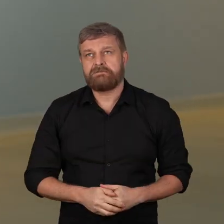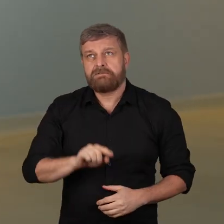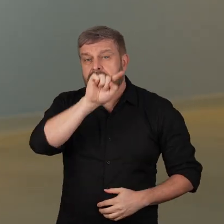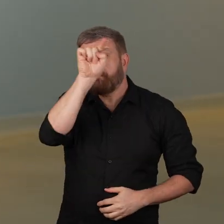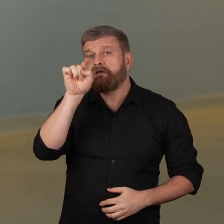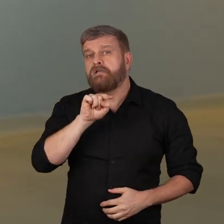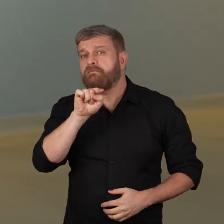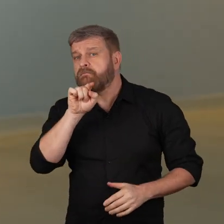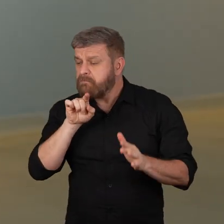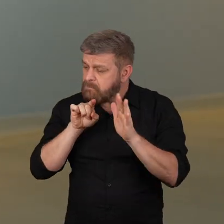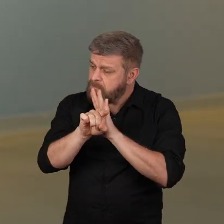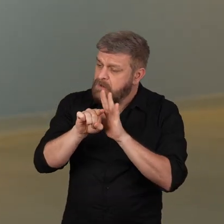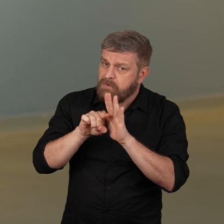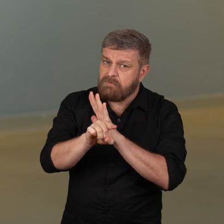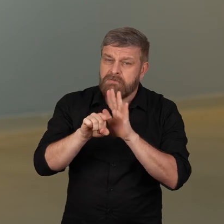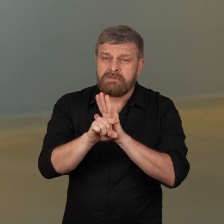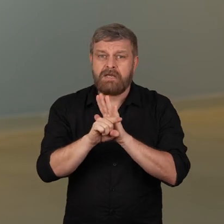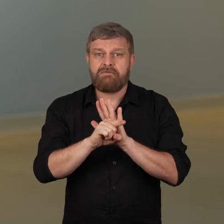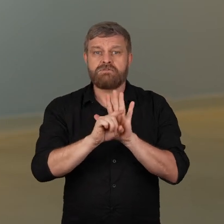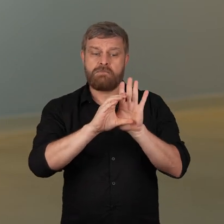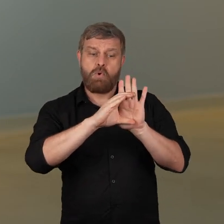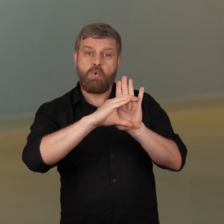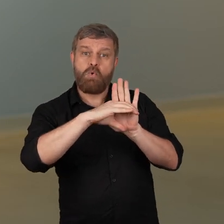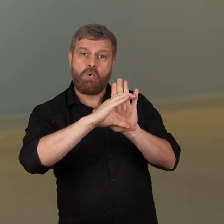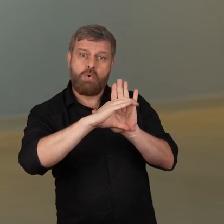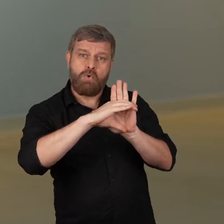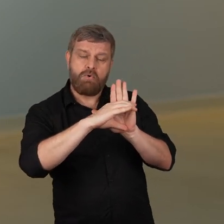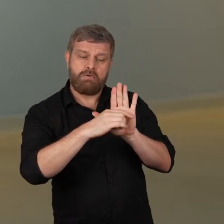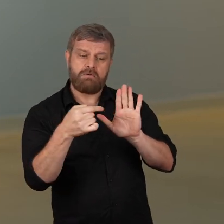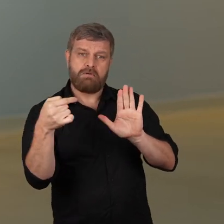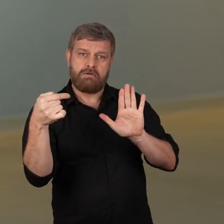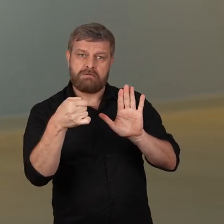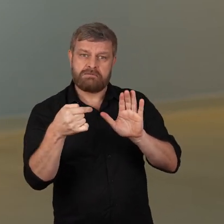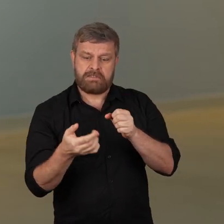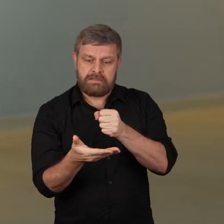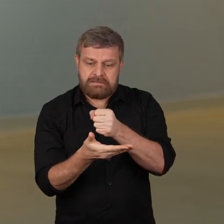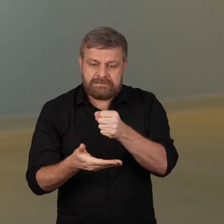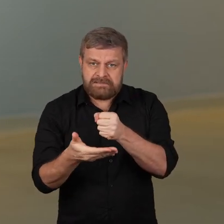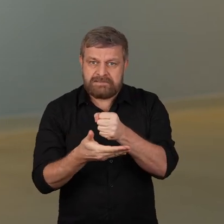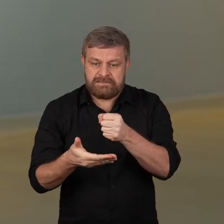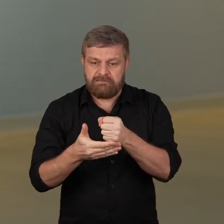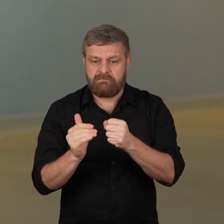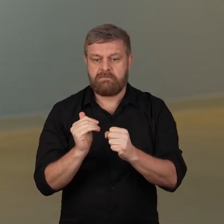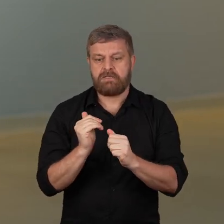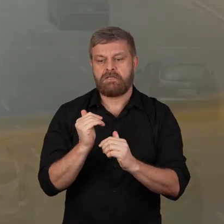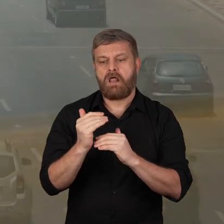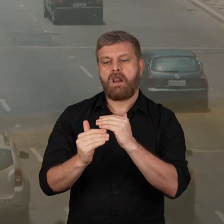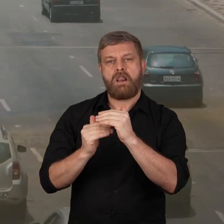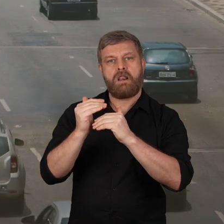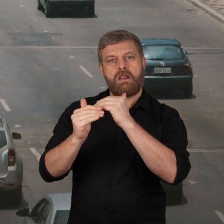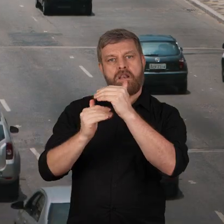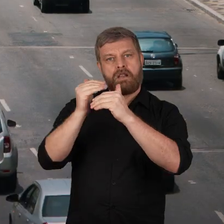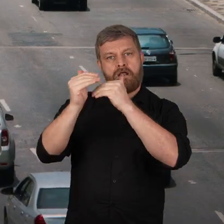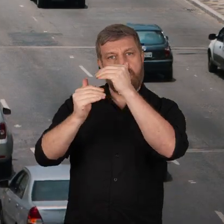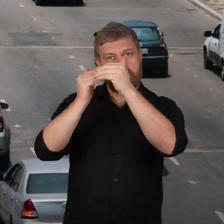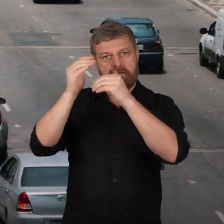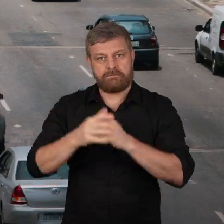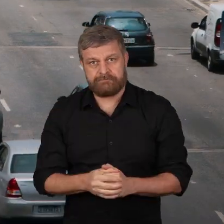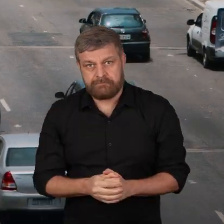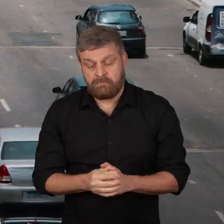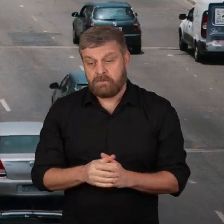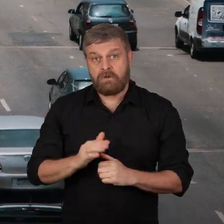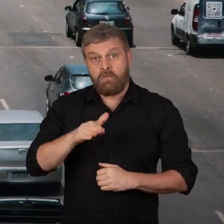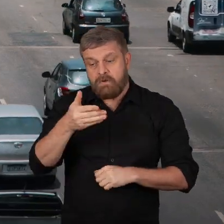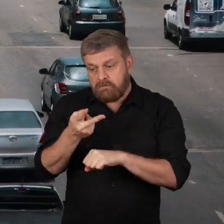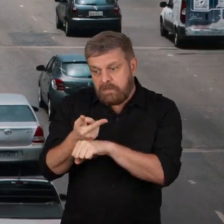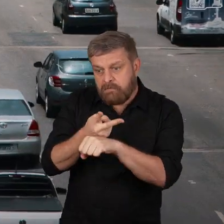questionava sobre o conceito de subdesenvolvido de desenvolvimento, ao